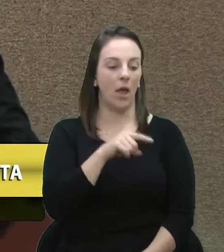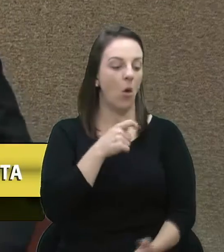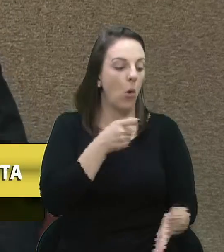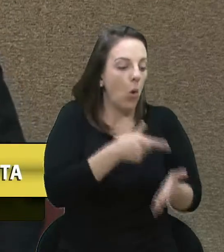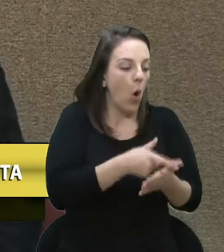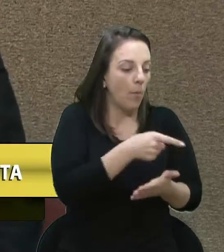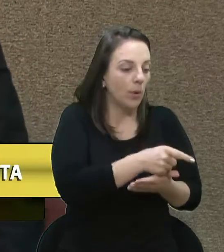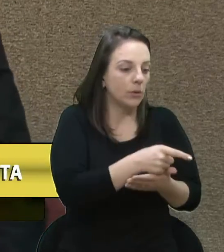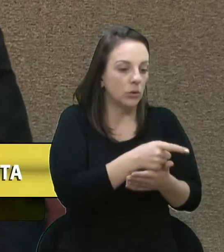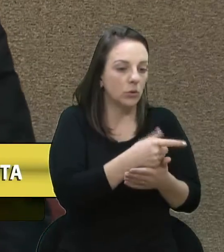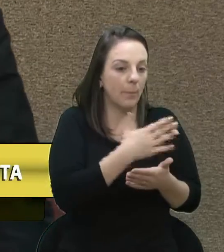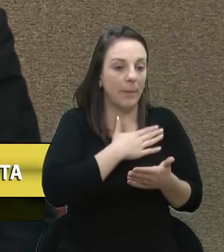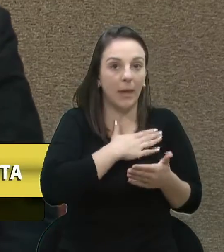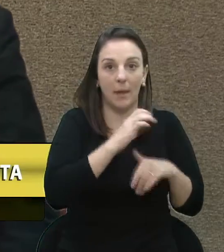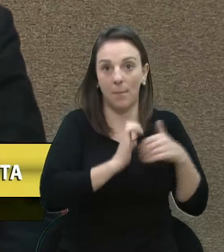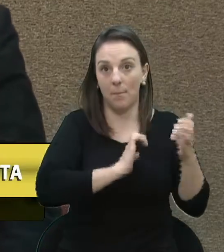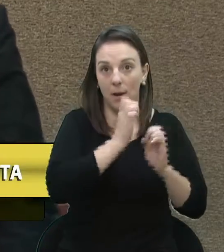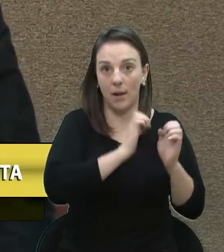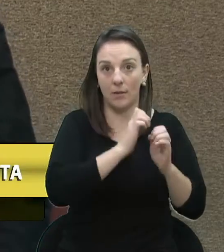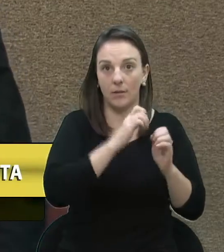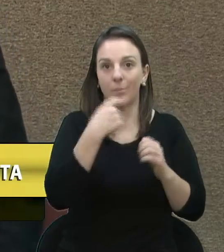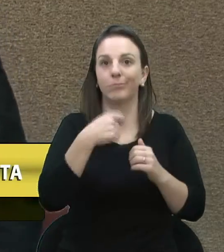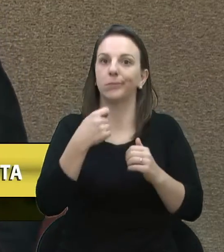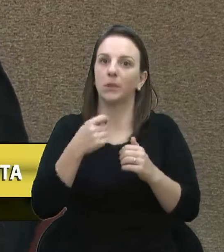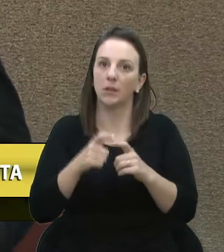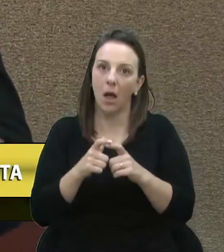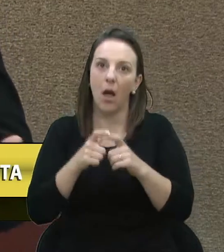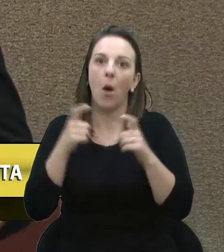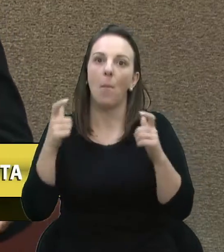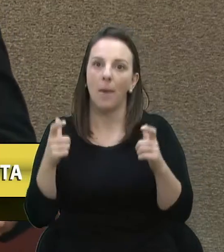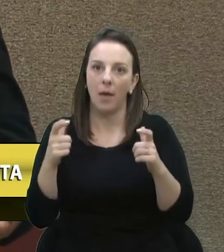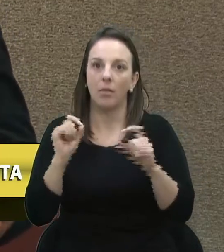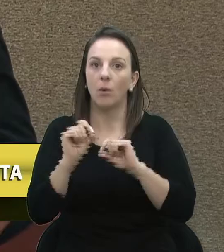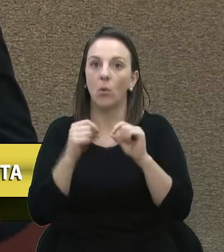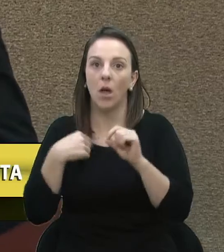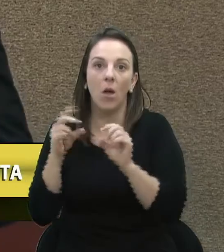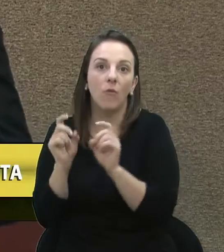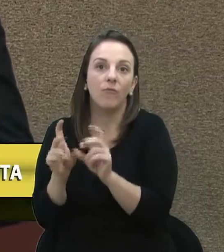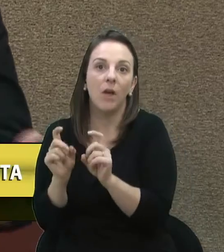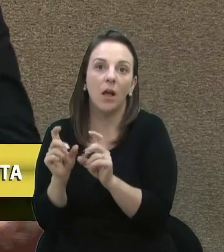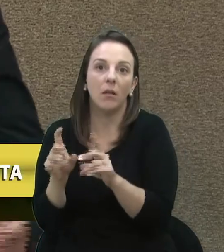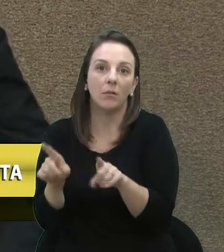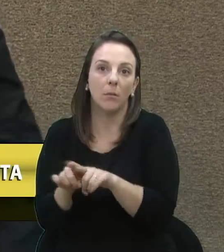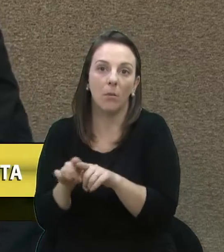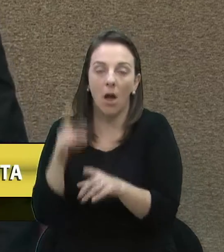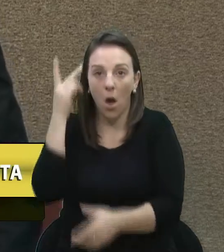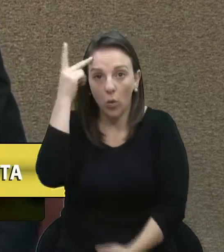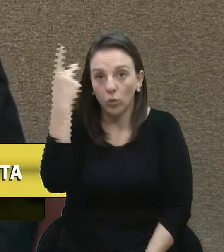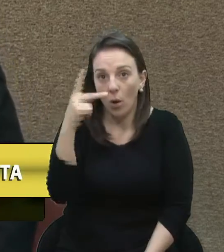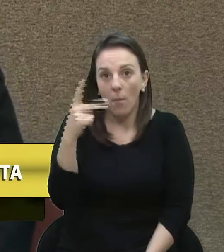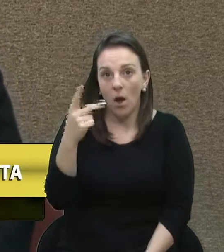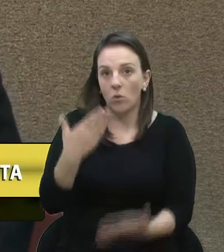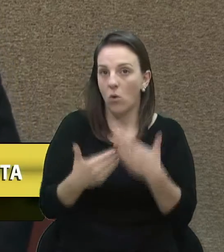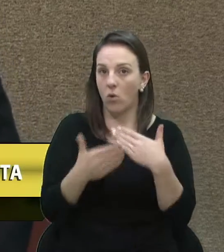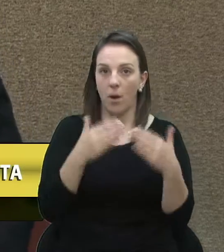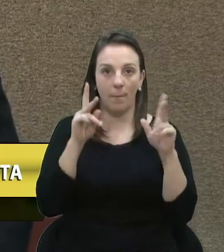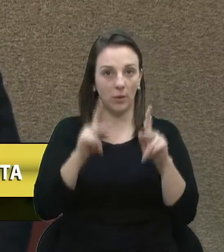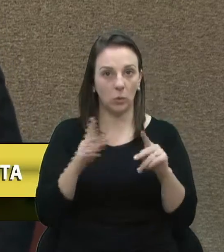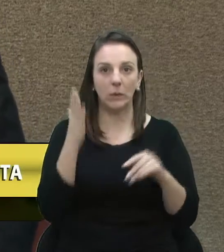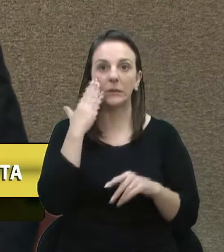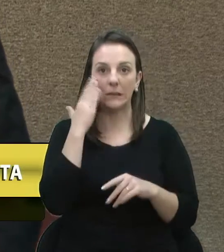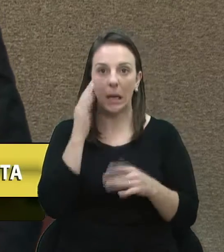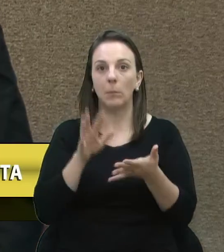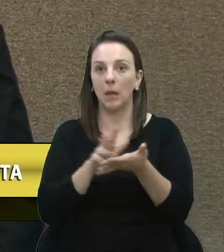de preço, nós temos que aumentar o custo final daquilo que a gente produz. Isso é automático, qualquer pessoa sabe fazer esse tipo de